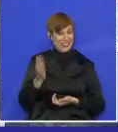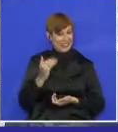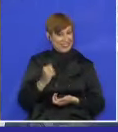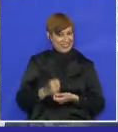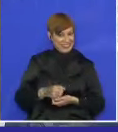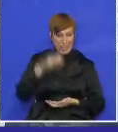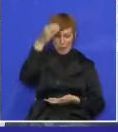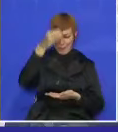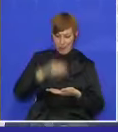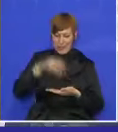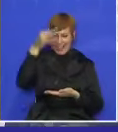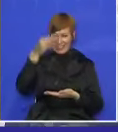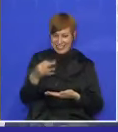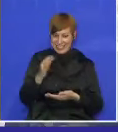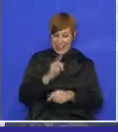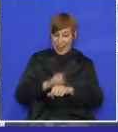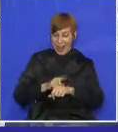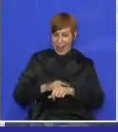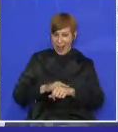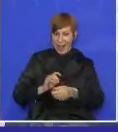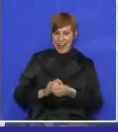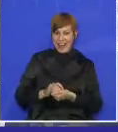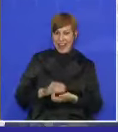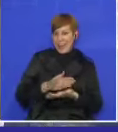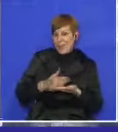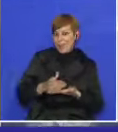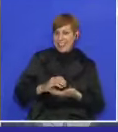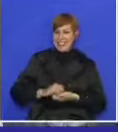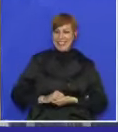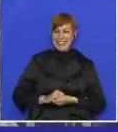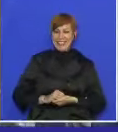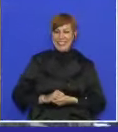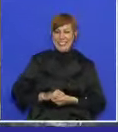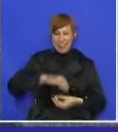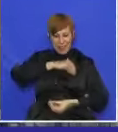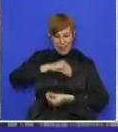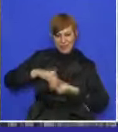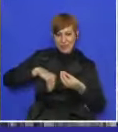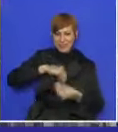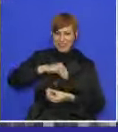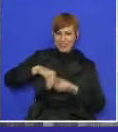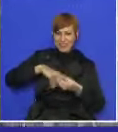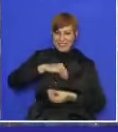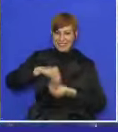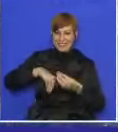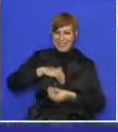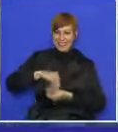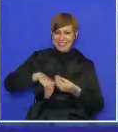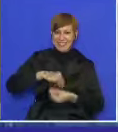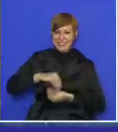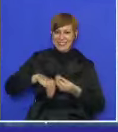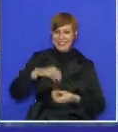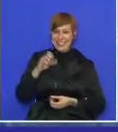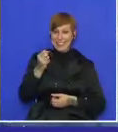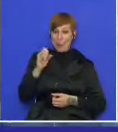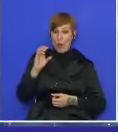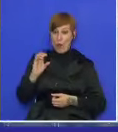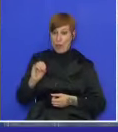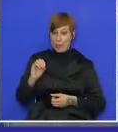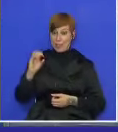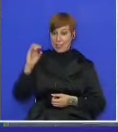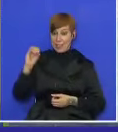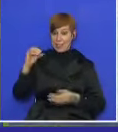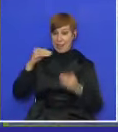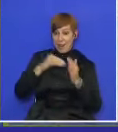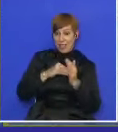Bolas posicionadas, chegou a hora. Valendo! Globo carregado, embaralhando 80 bolas numeradas de